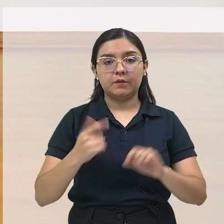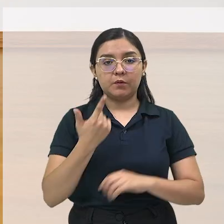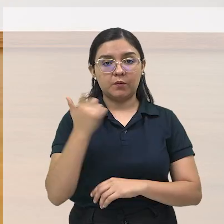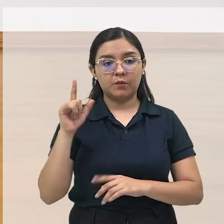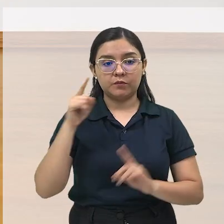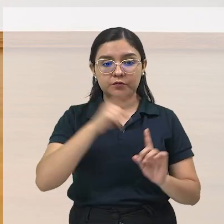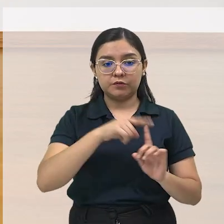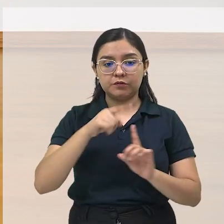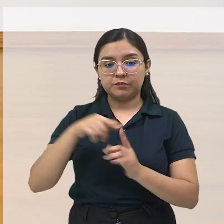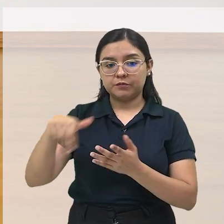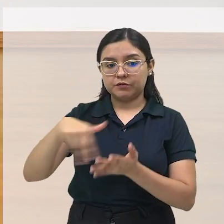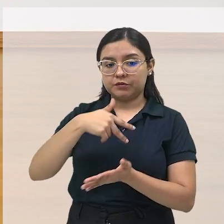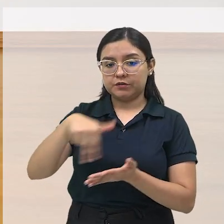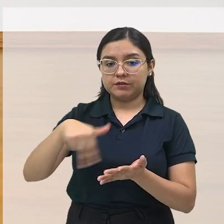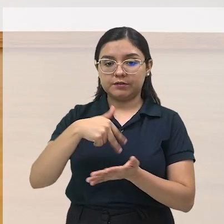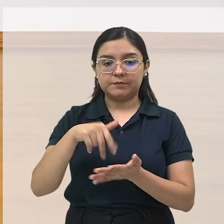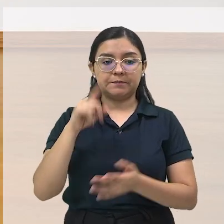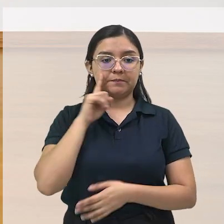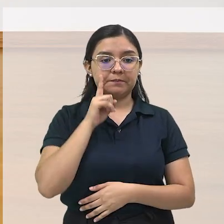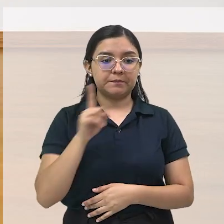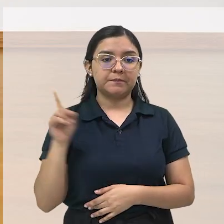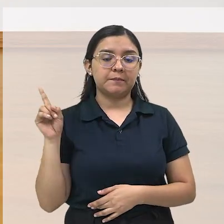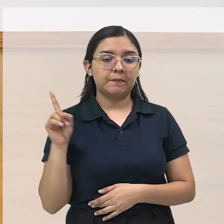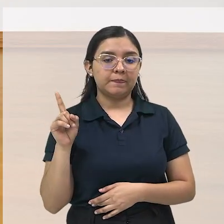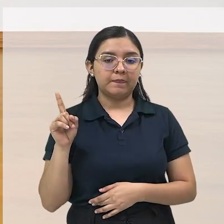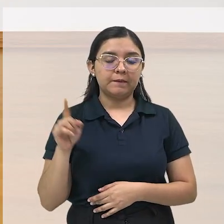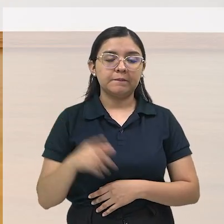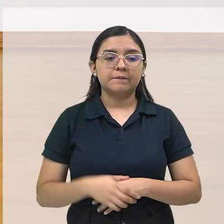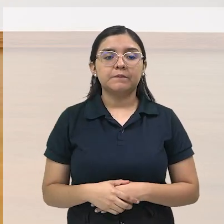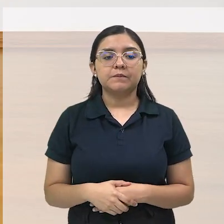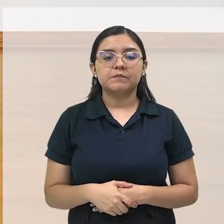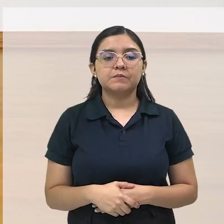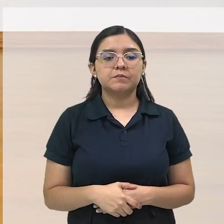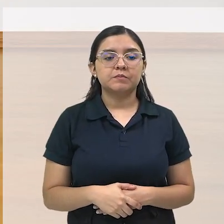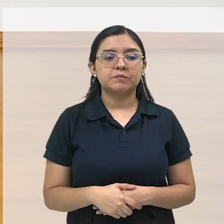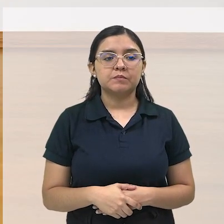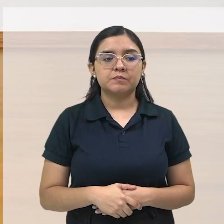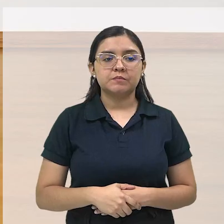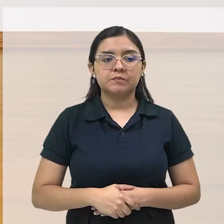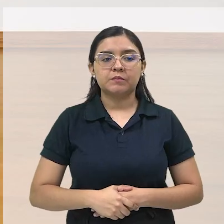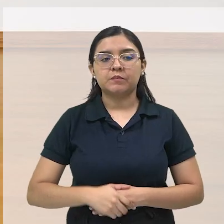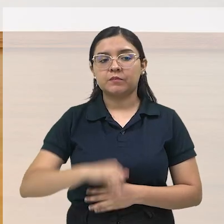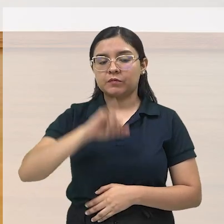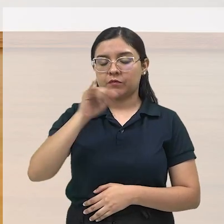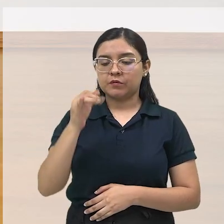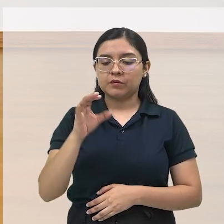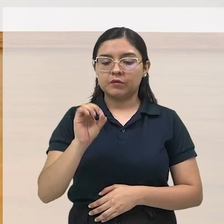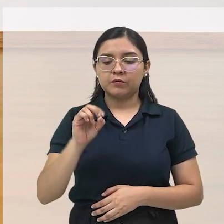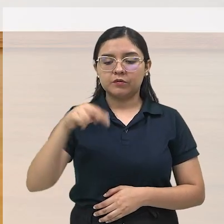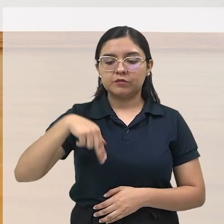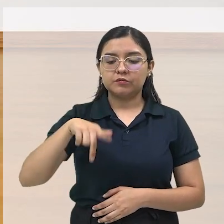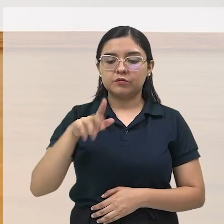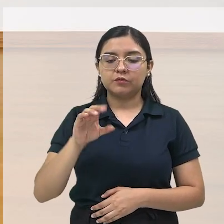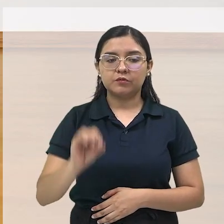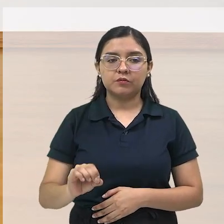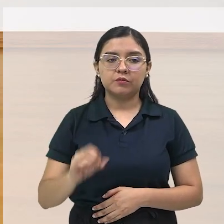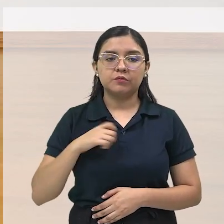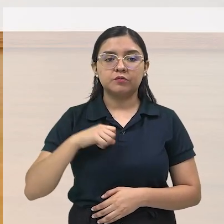uma outra dança. Vamos para o nosso mapa. Olha só, chegou a nossa dançarina de Jongo da